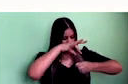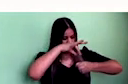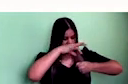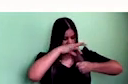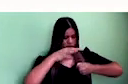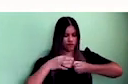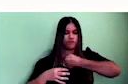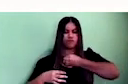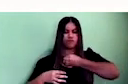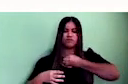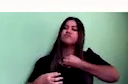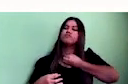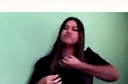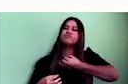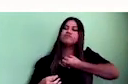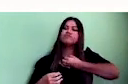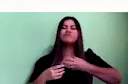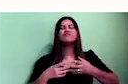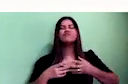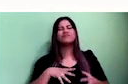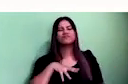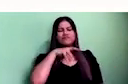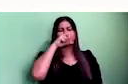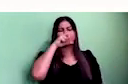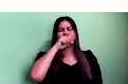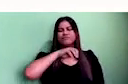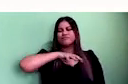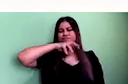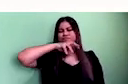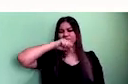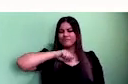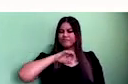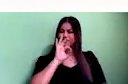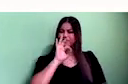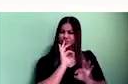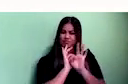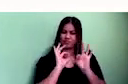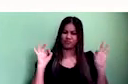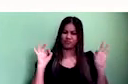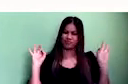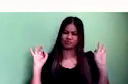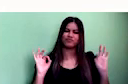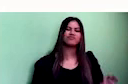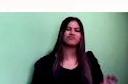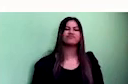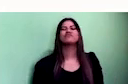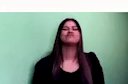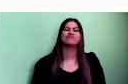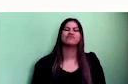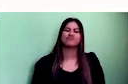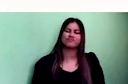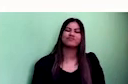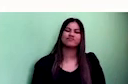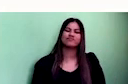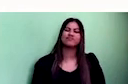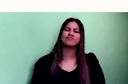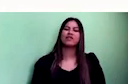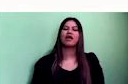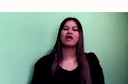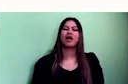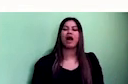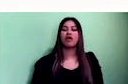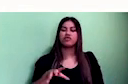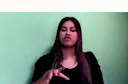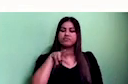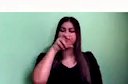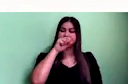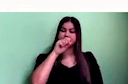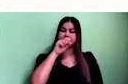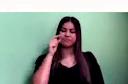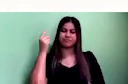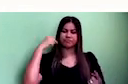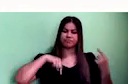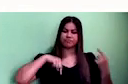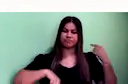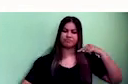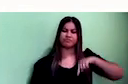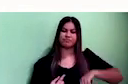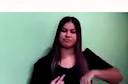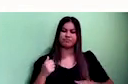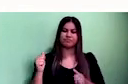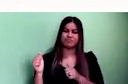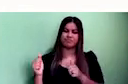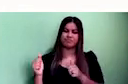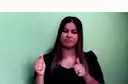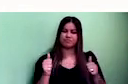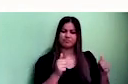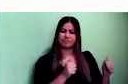pendurado no pescoço e vai exalando aquele aroma para você ter as reações, né? Conseguir usufruir dos